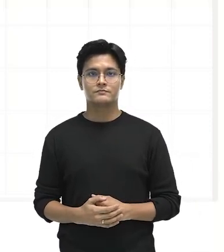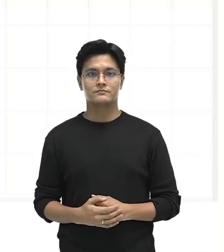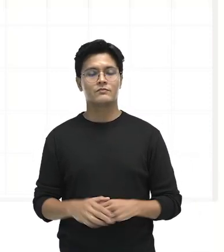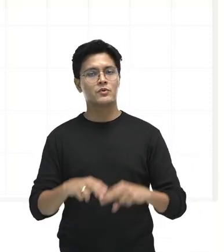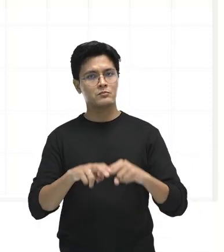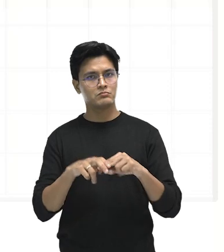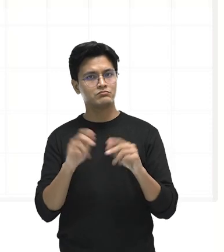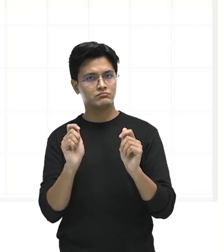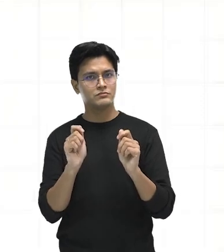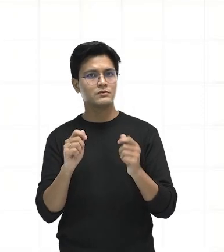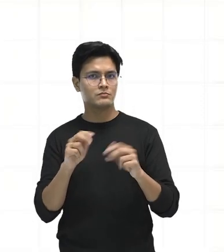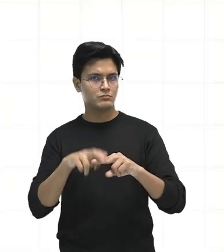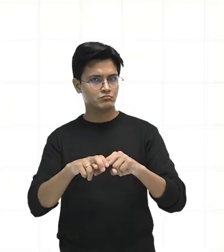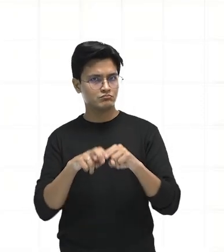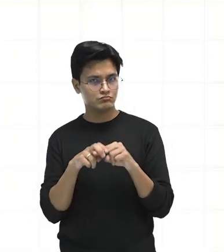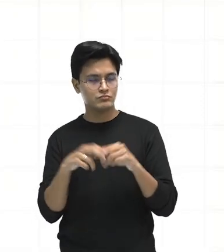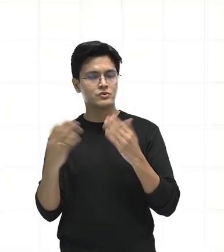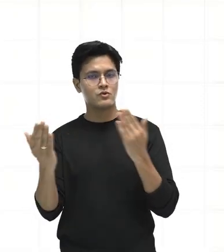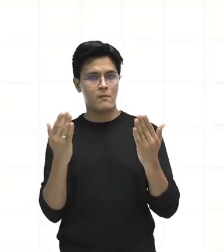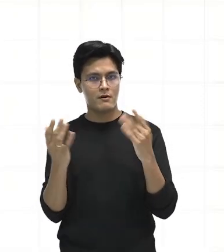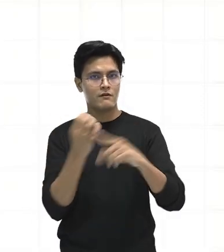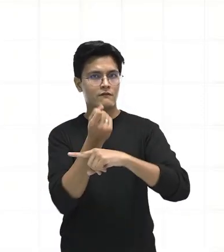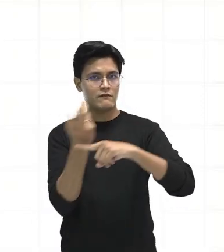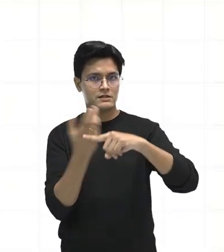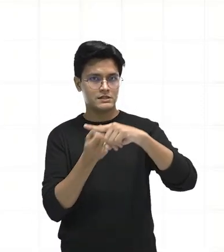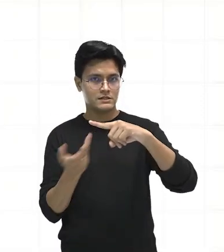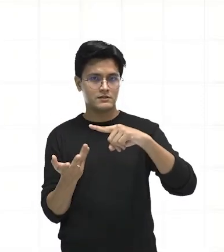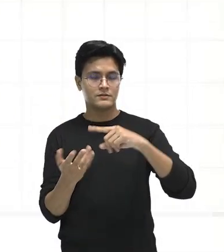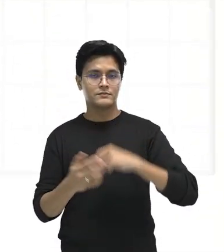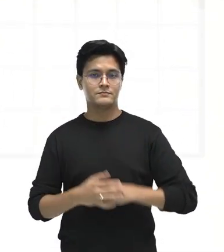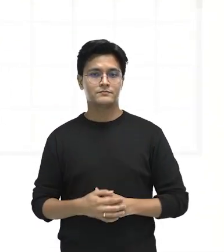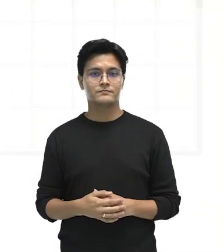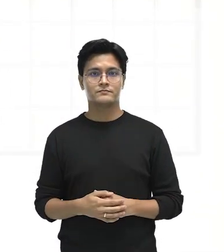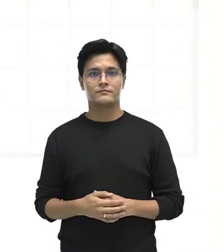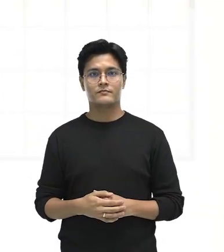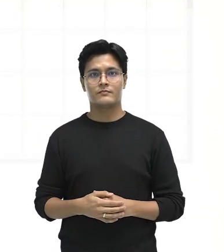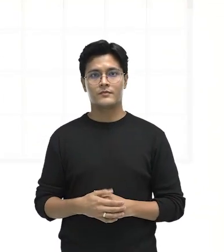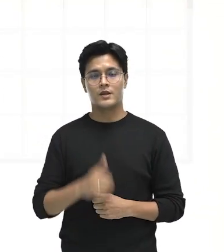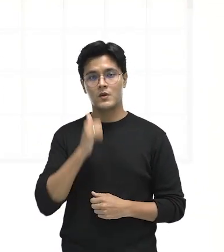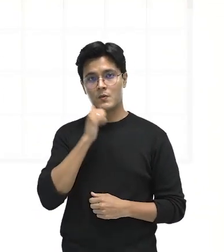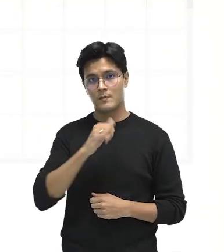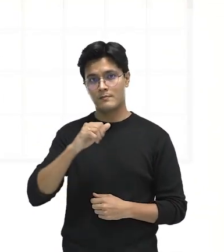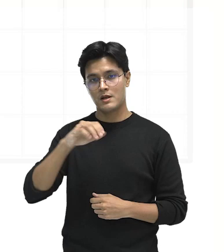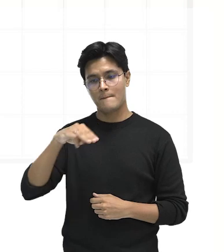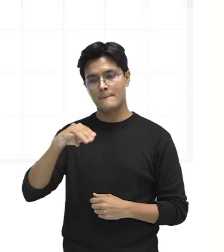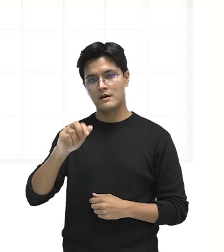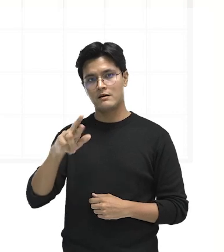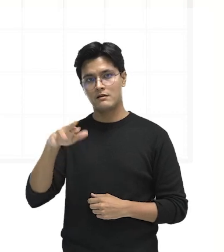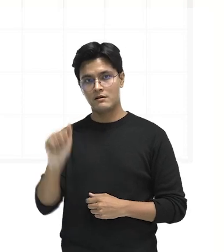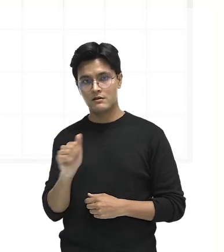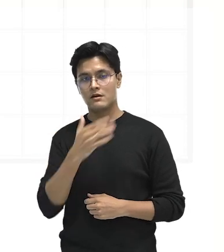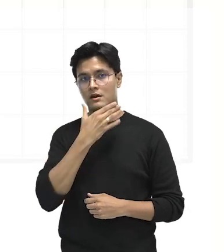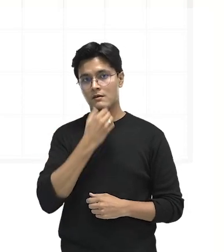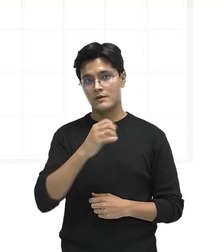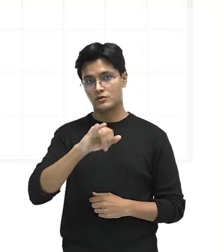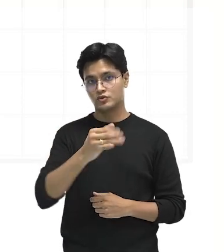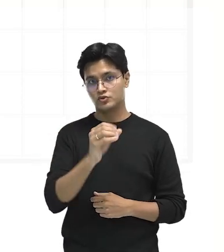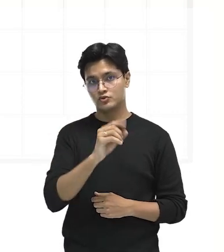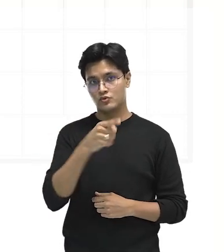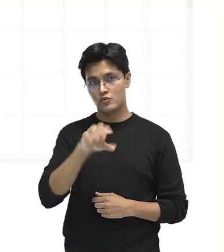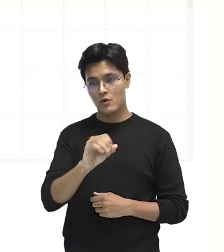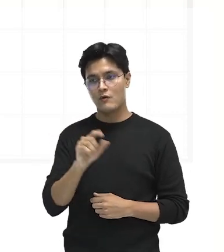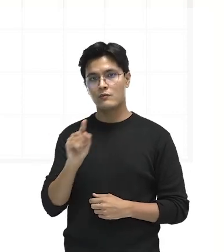comparação de duas frações. Vamos para a próxima aqui. João e Maria estão competindo em uma corrida.